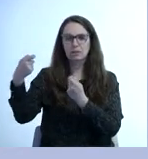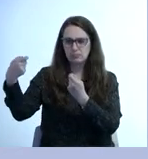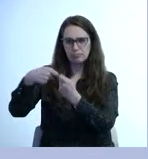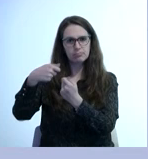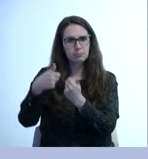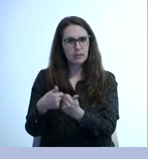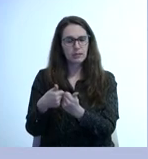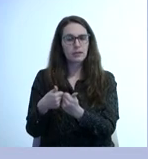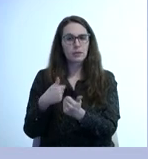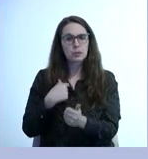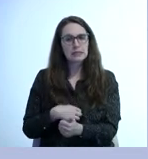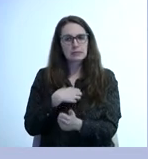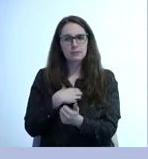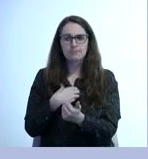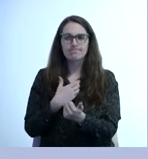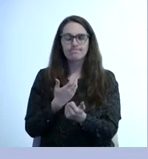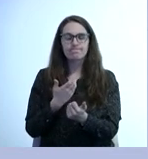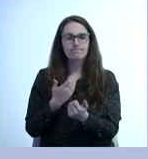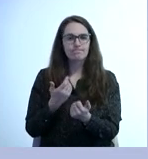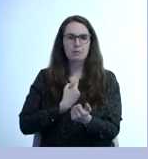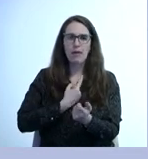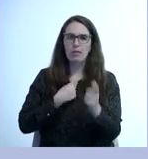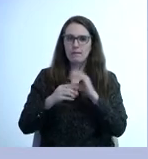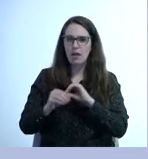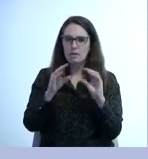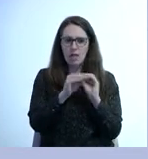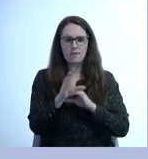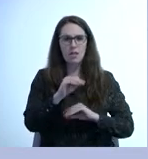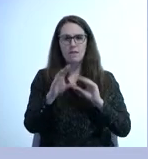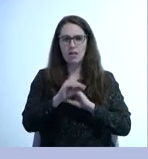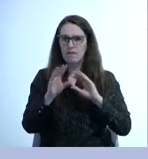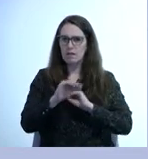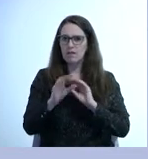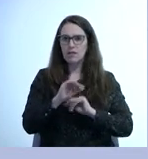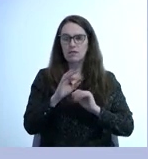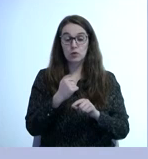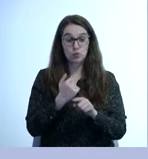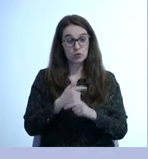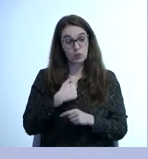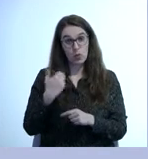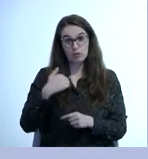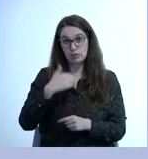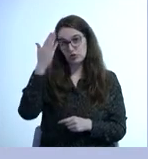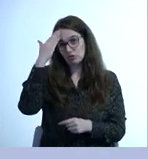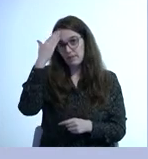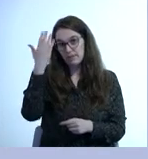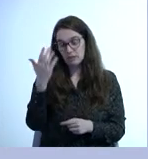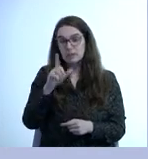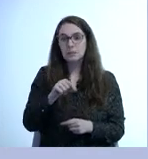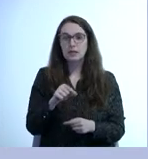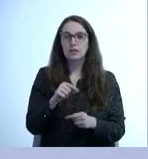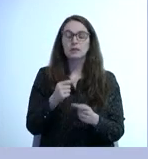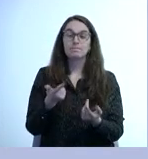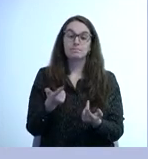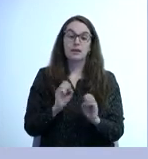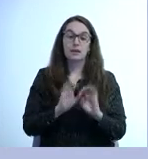que nos fez falar e muito aquilo que eu achava, e obviamente que